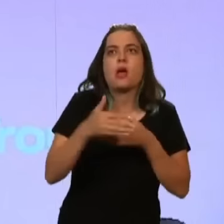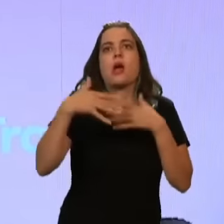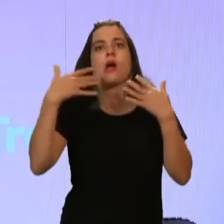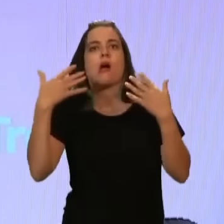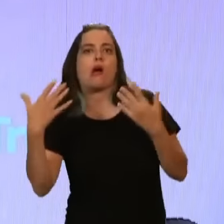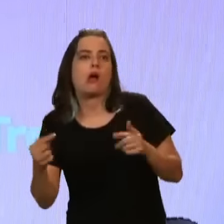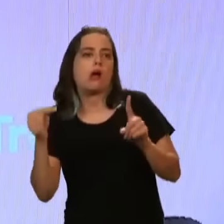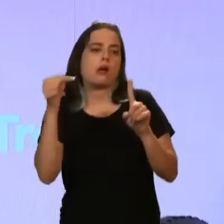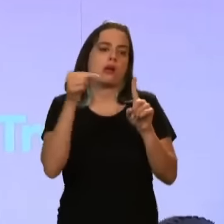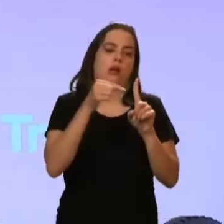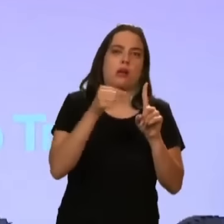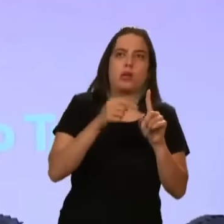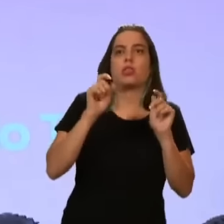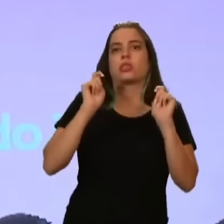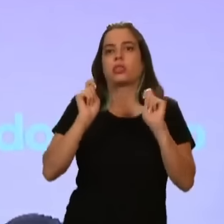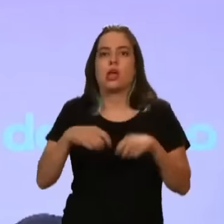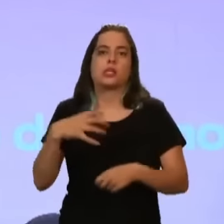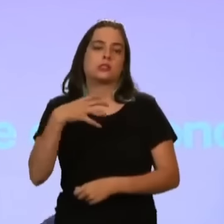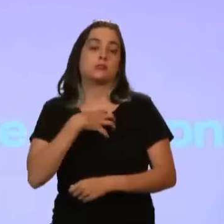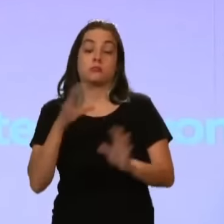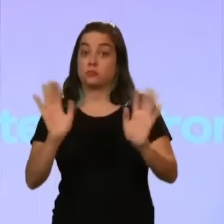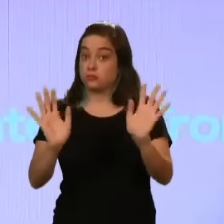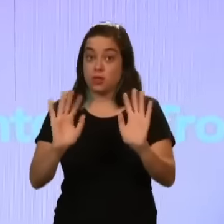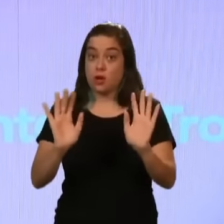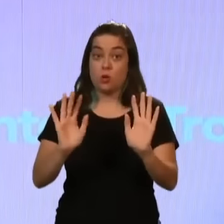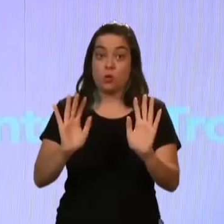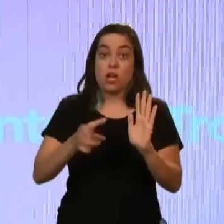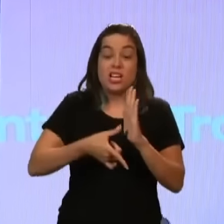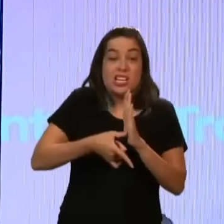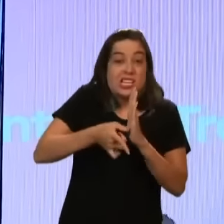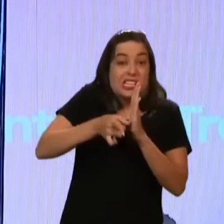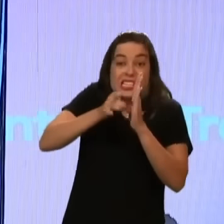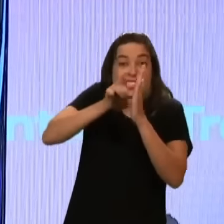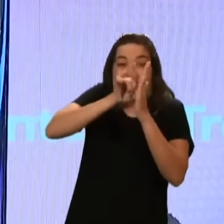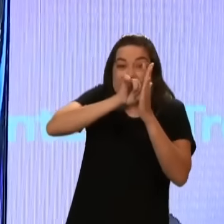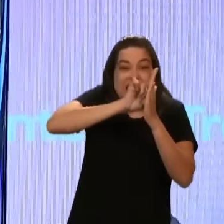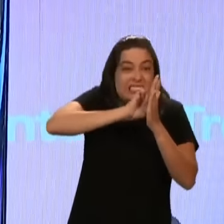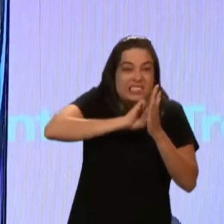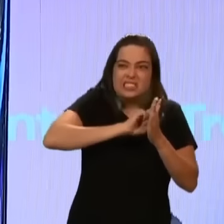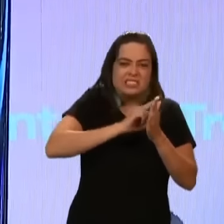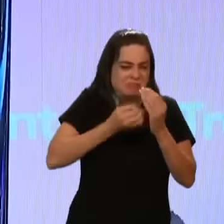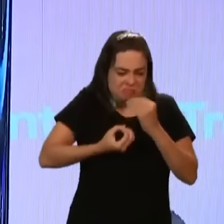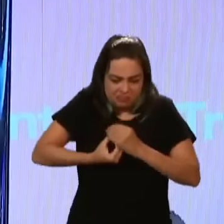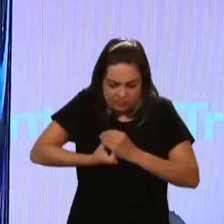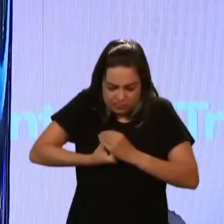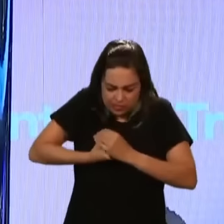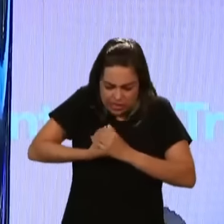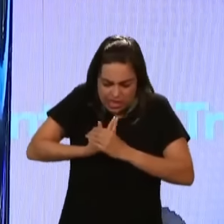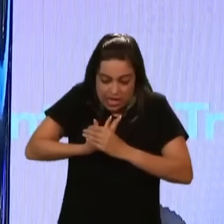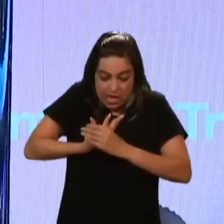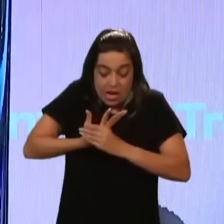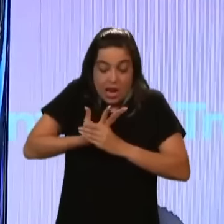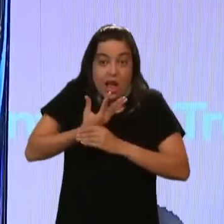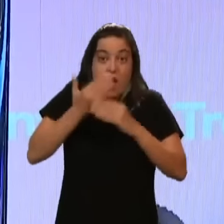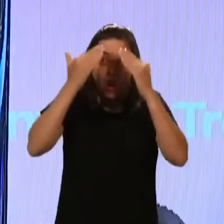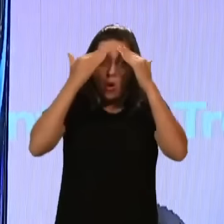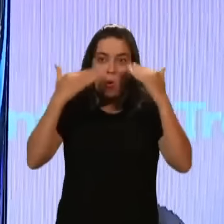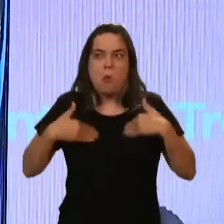o feto já pode sentir. Não, antes de qualquer nervo ser formado no corpinho dele